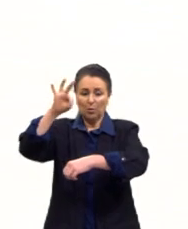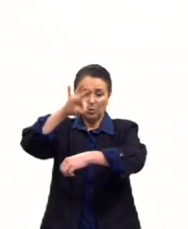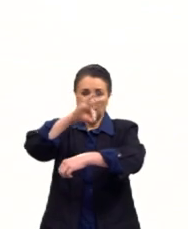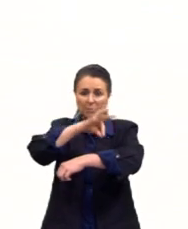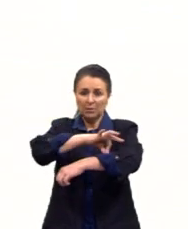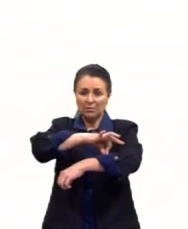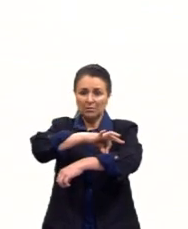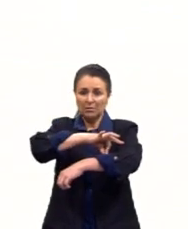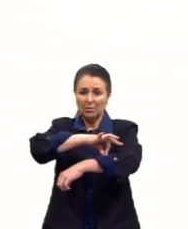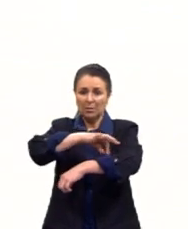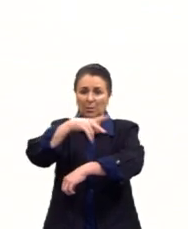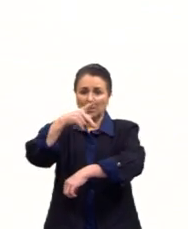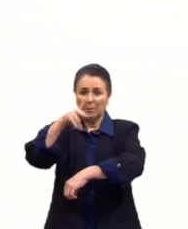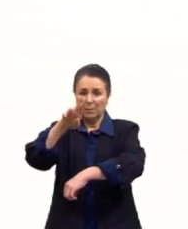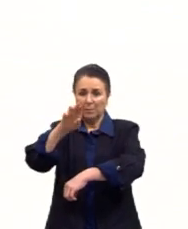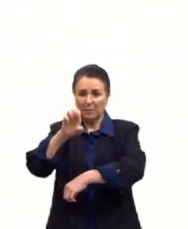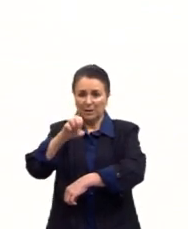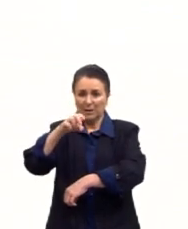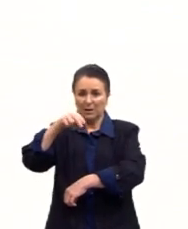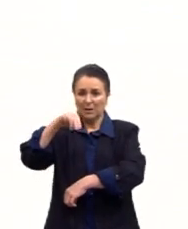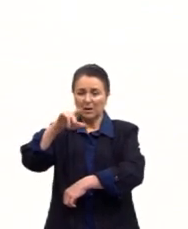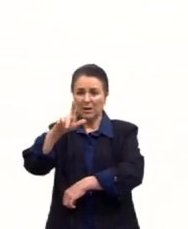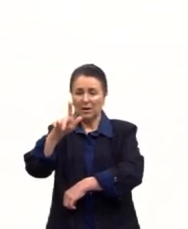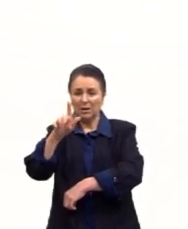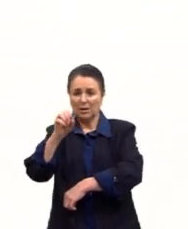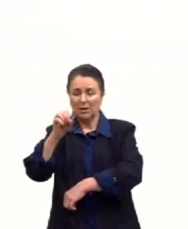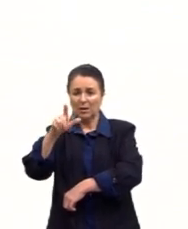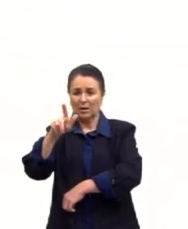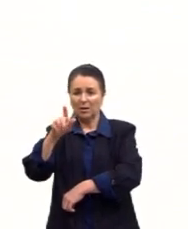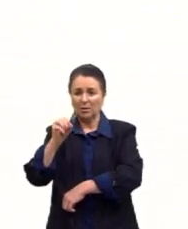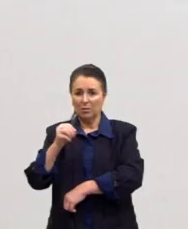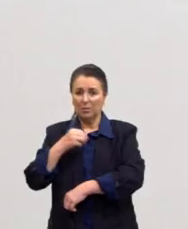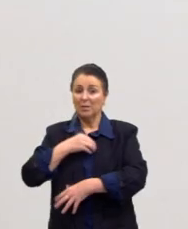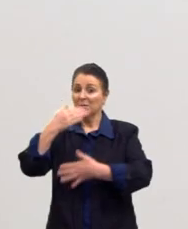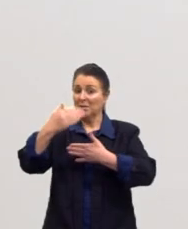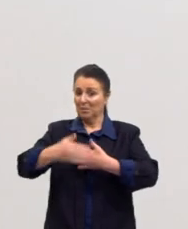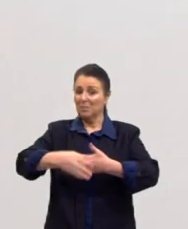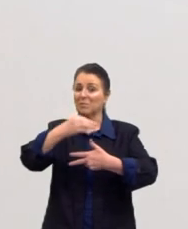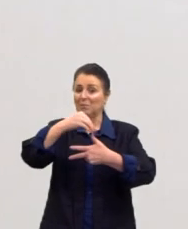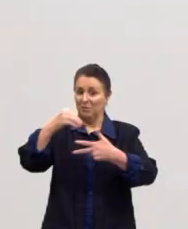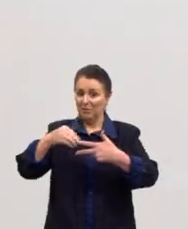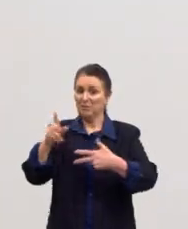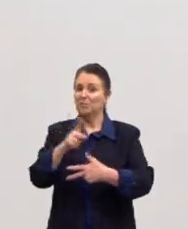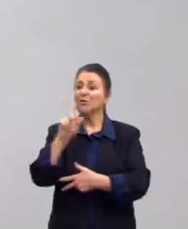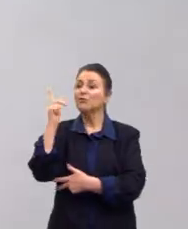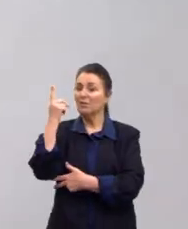mas olha se fosse a prova do Enem